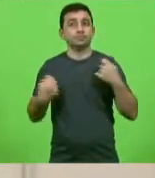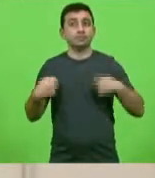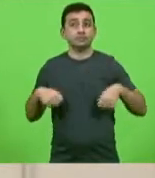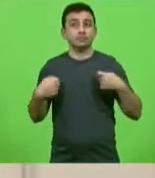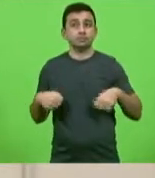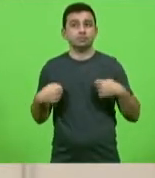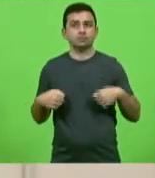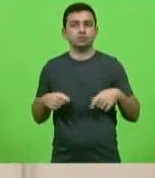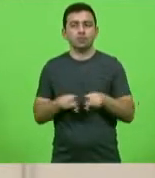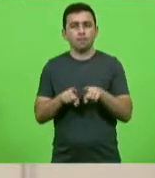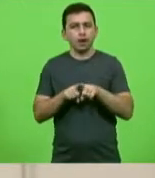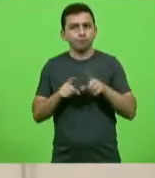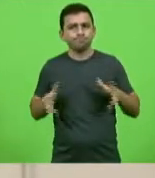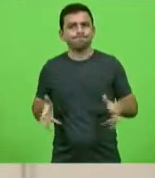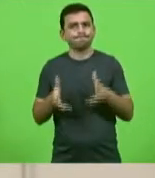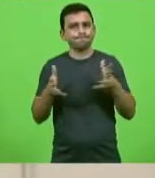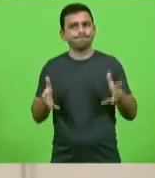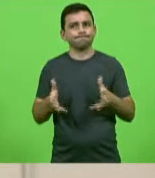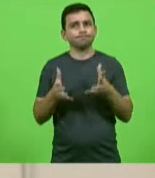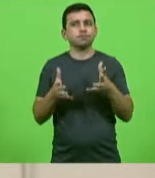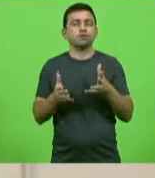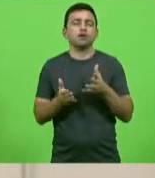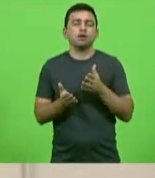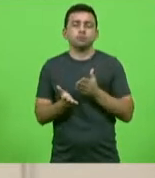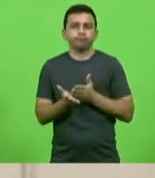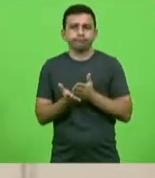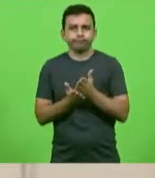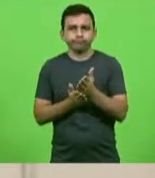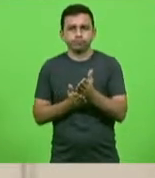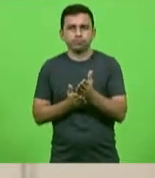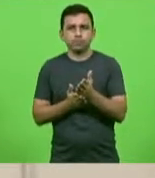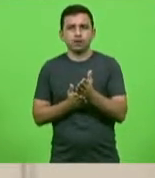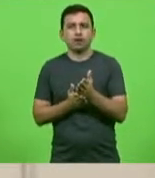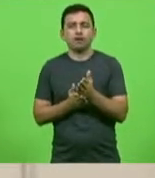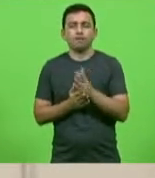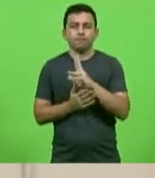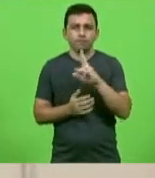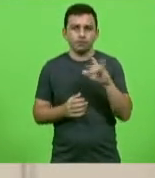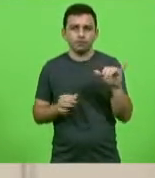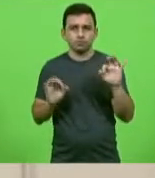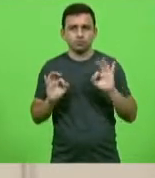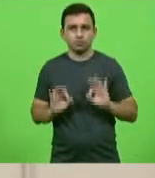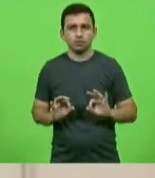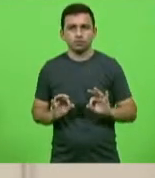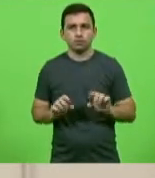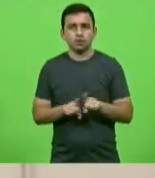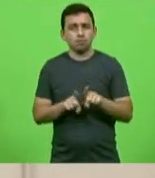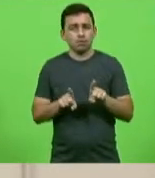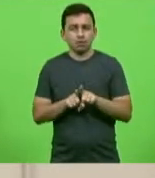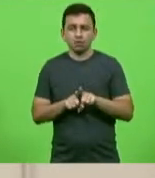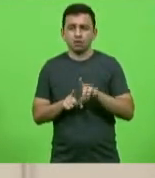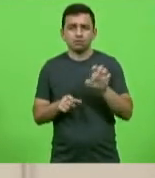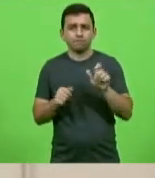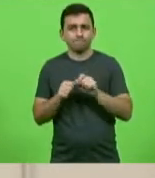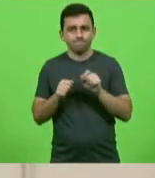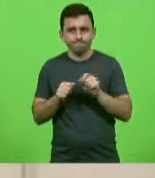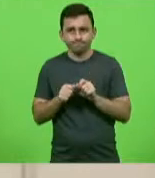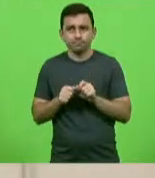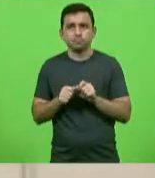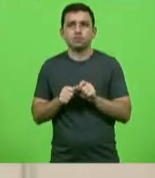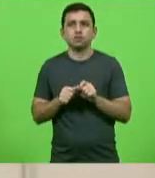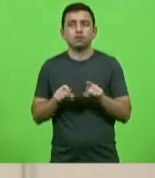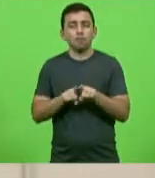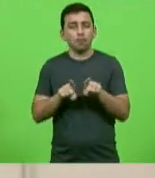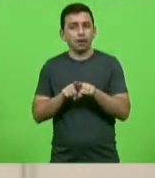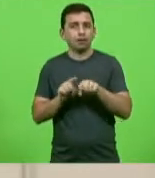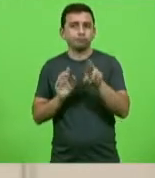no impulsionamento dos atos destinados à concretude da direção e à execução das leis e atos